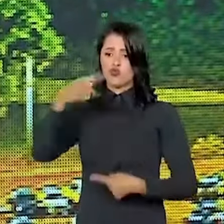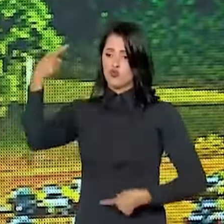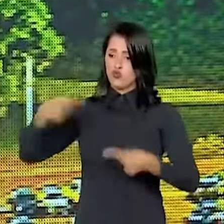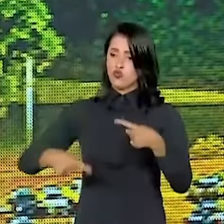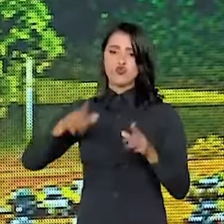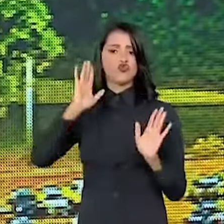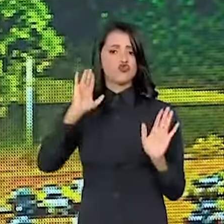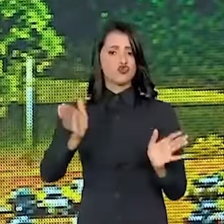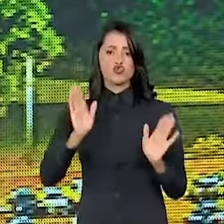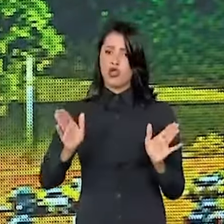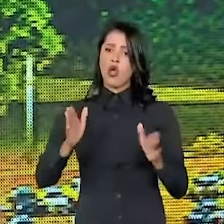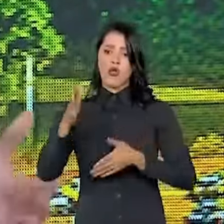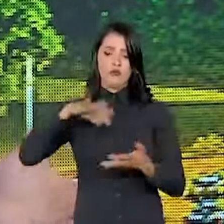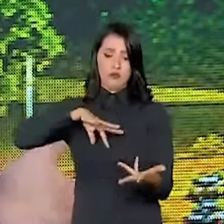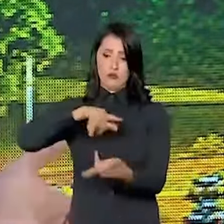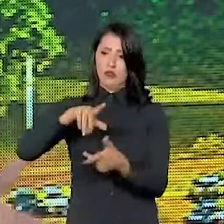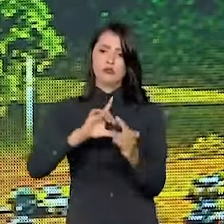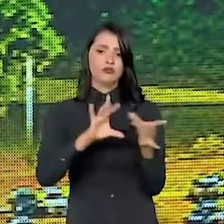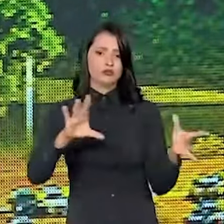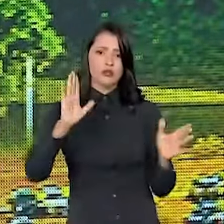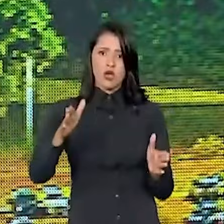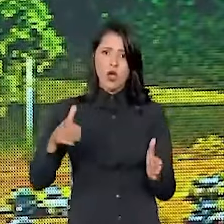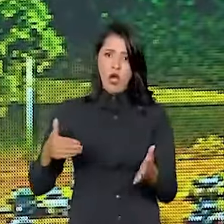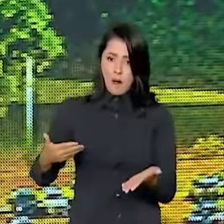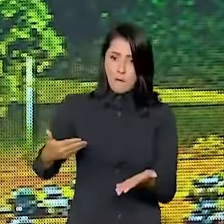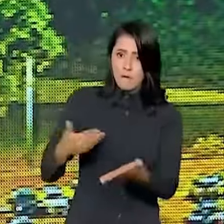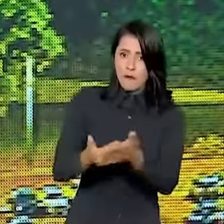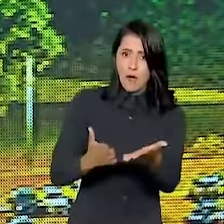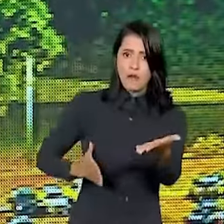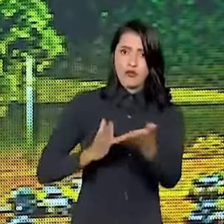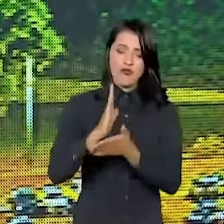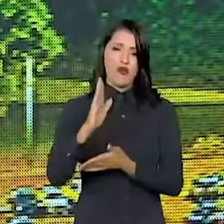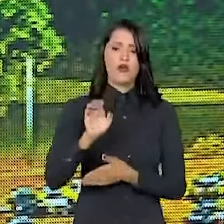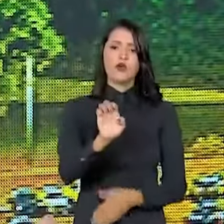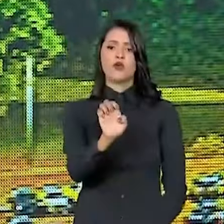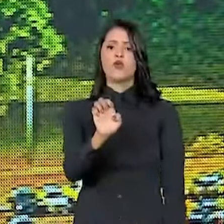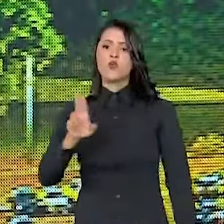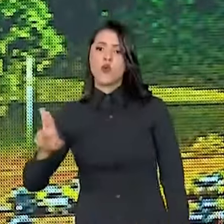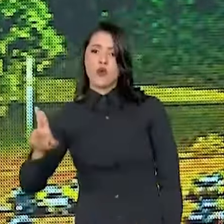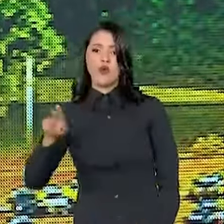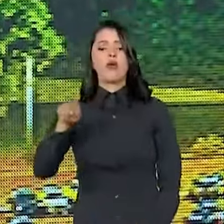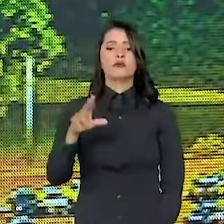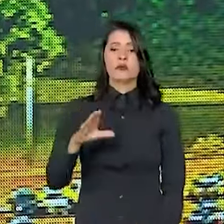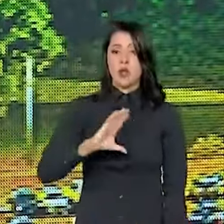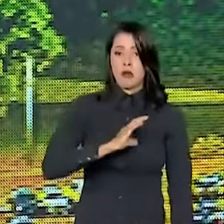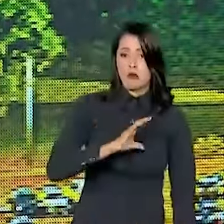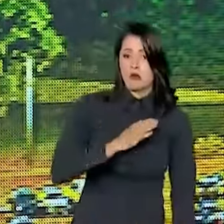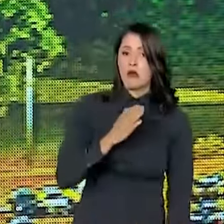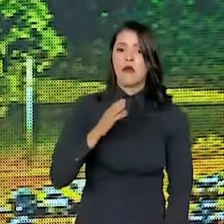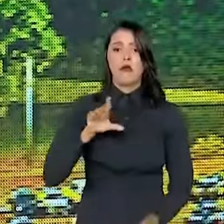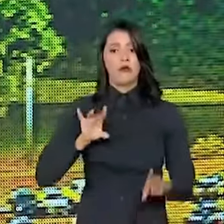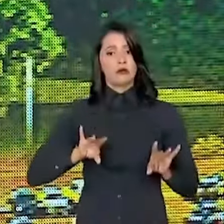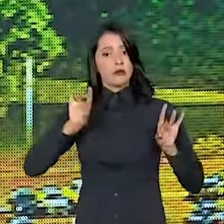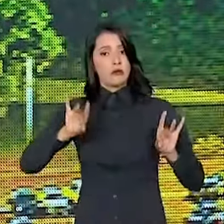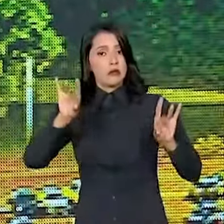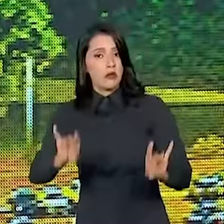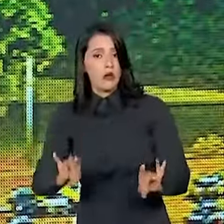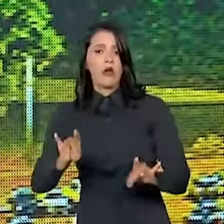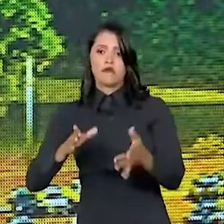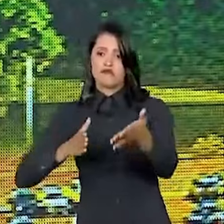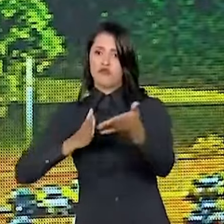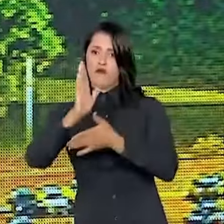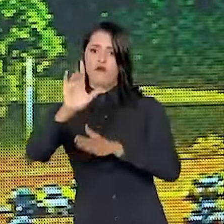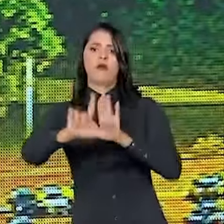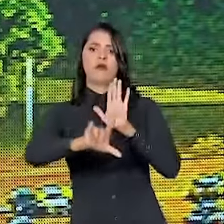no mundo todo democrático, e como recentemente aprovado na União Europeia, no Canadá, na Austrália.